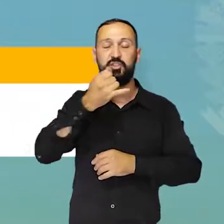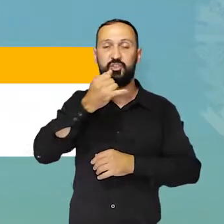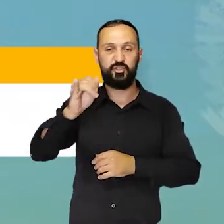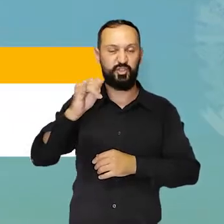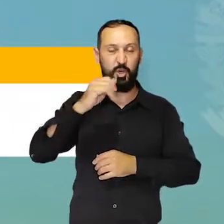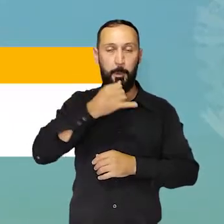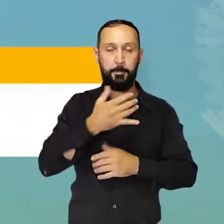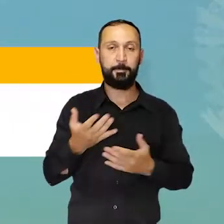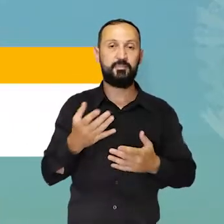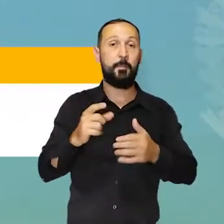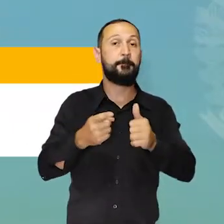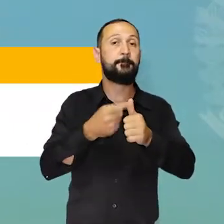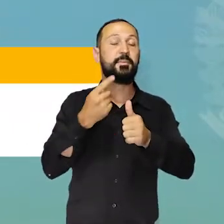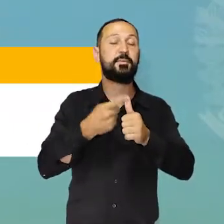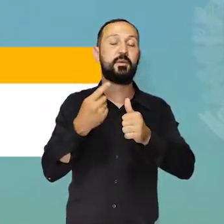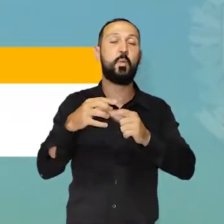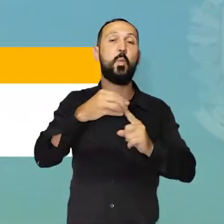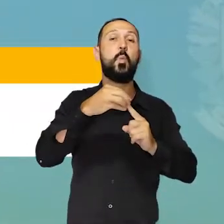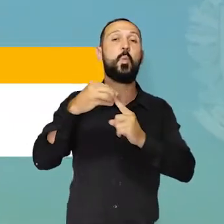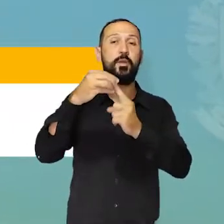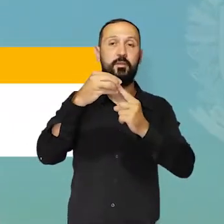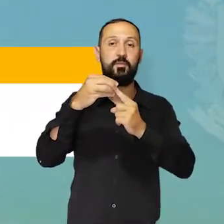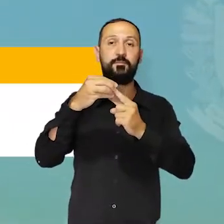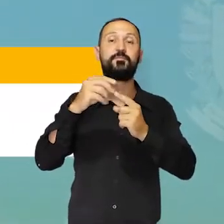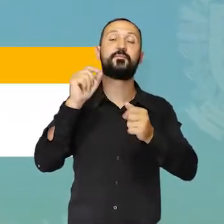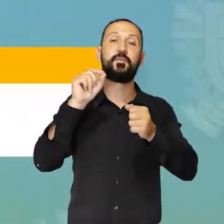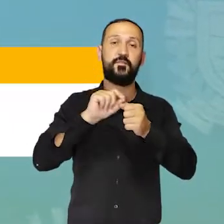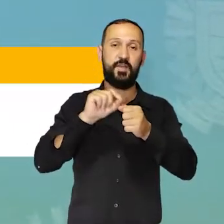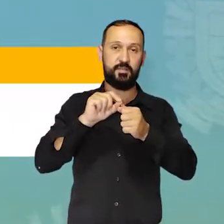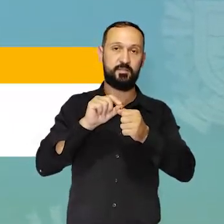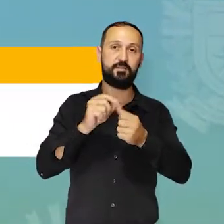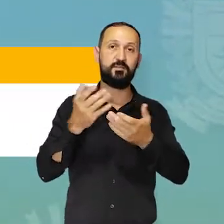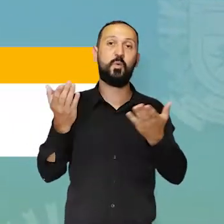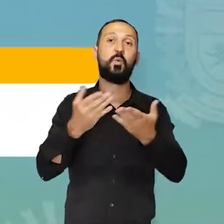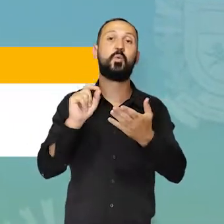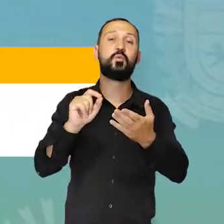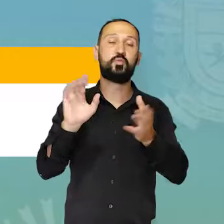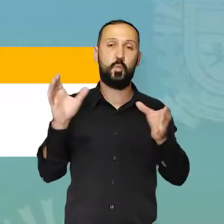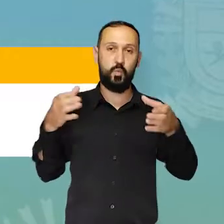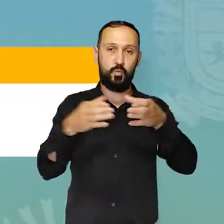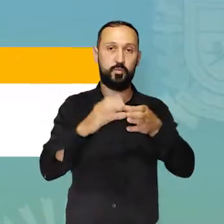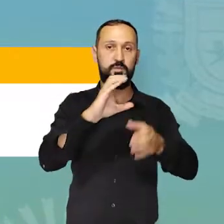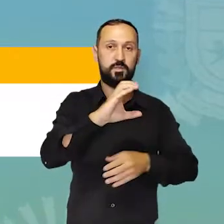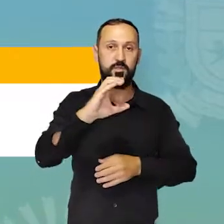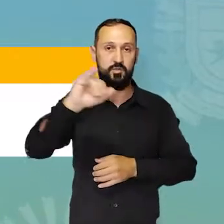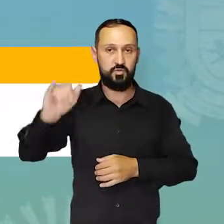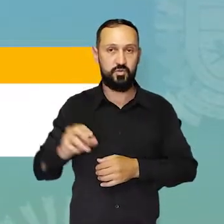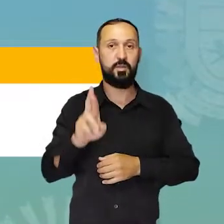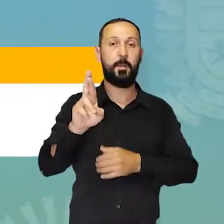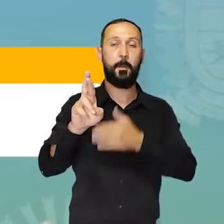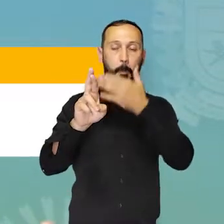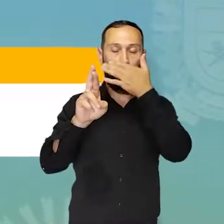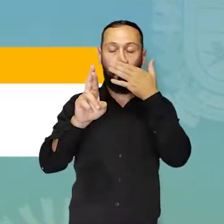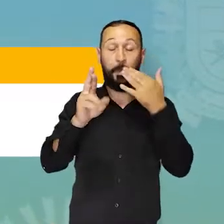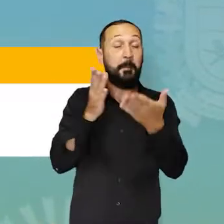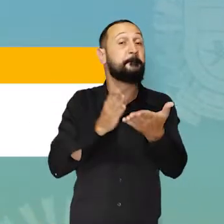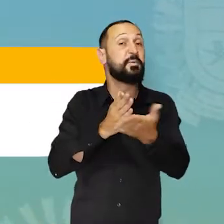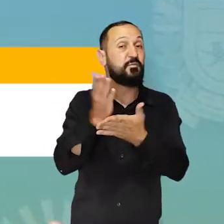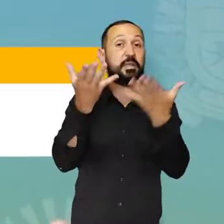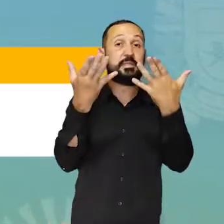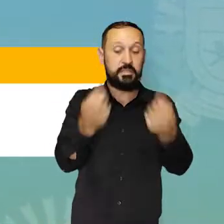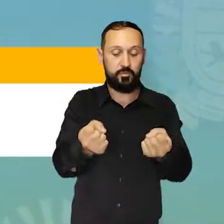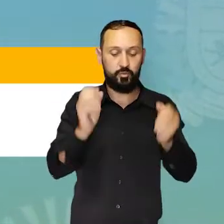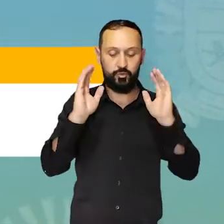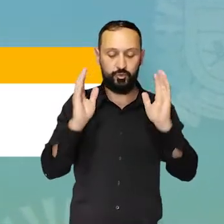Elétrica então é o primeiro estado o único está o que fez isso hoje a comissão da decoração e